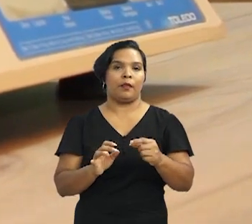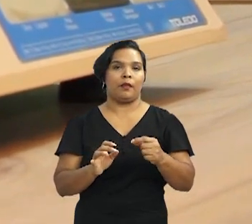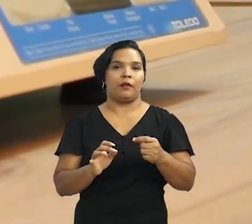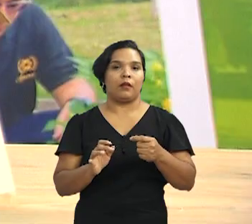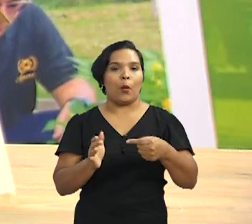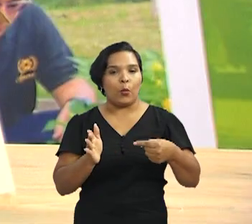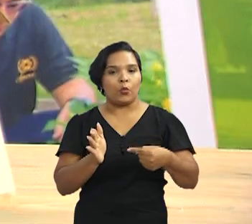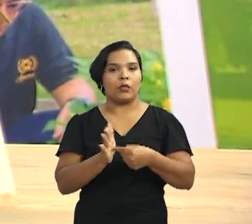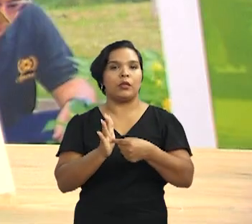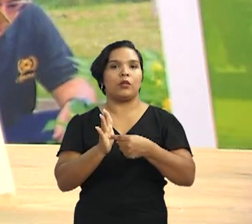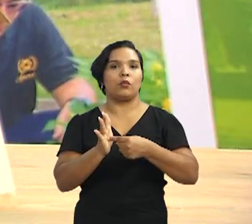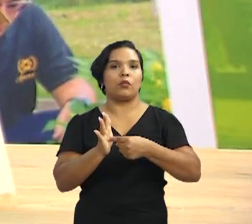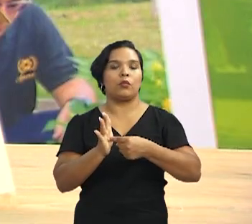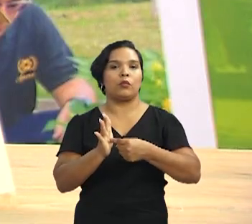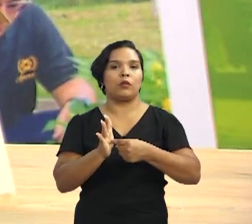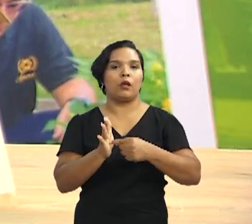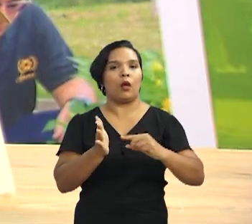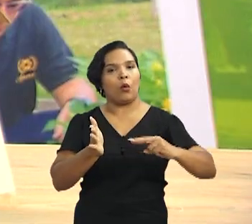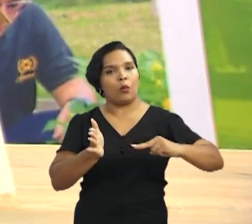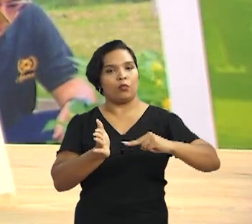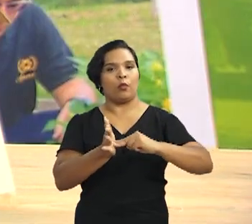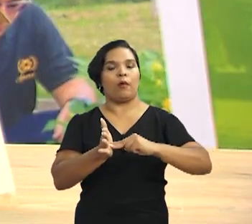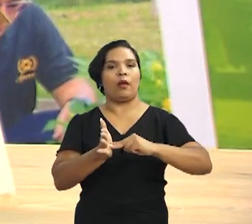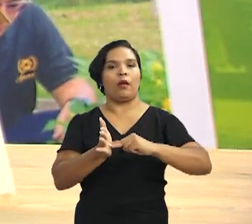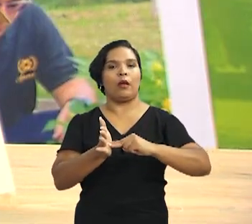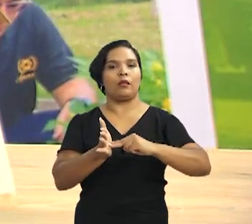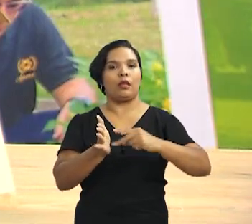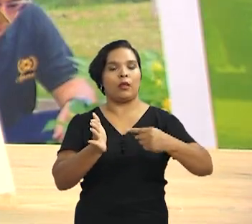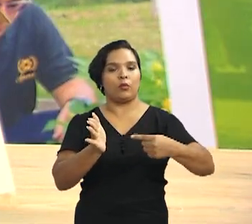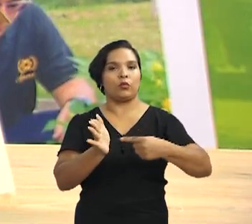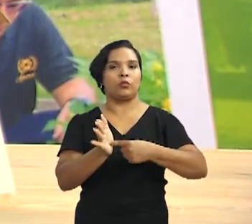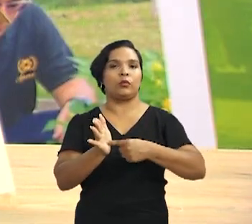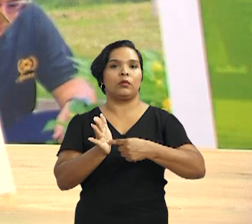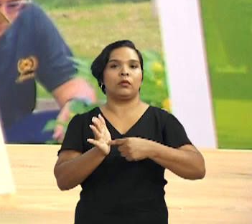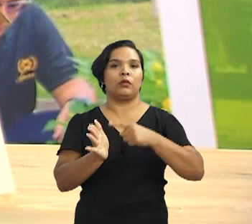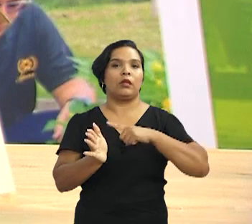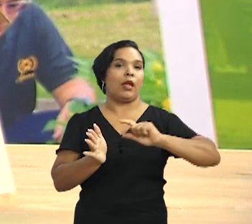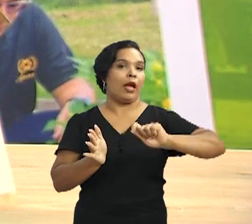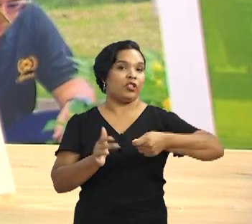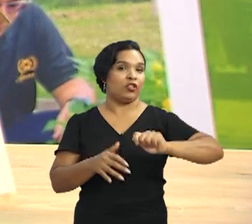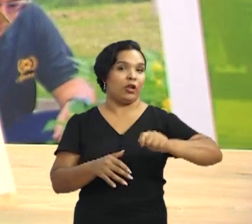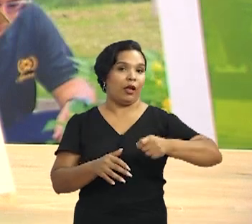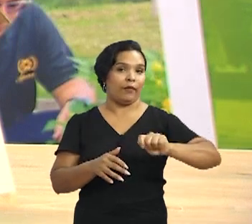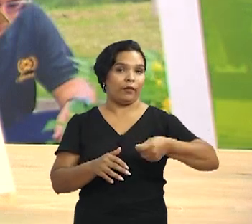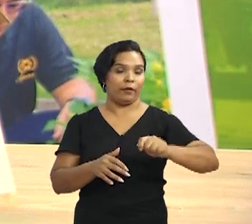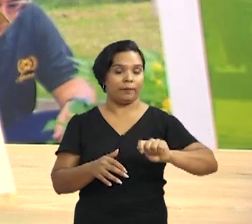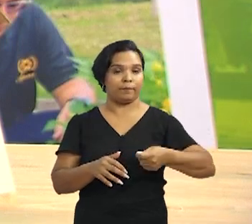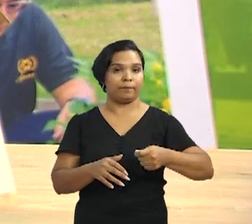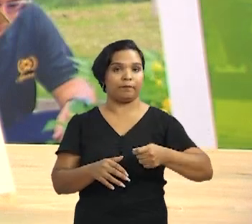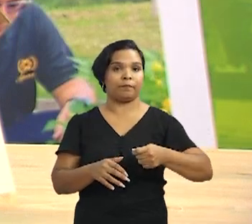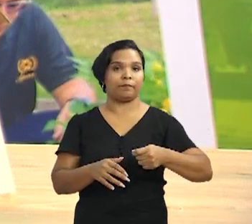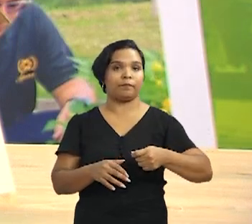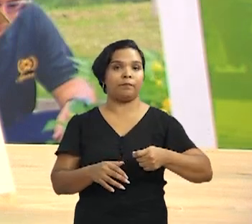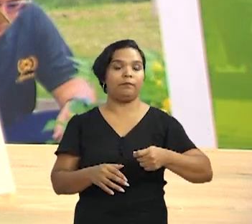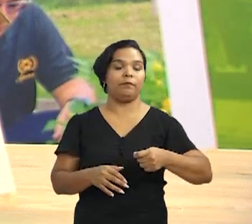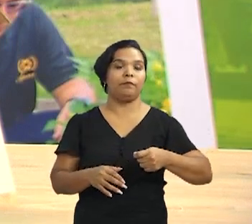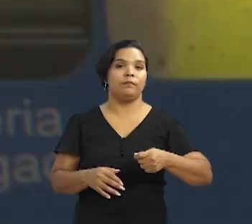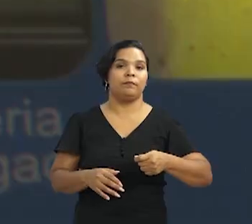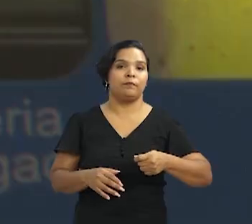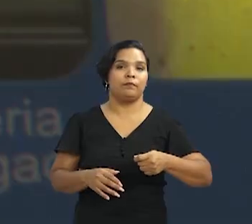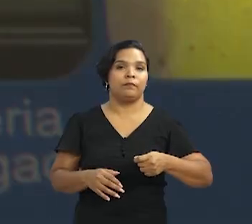venda. Eu ligo aqui no botão, ligo na tomada, né? Aí ligo aqui no botão, tem a chave.